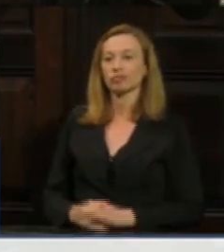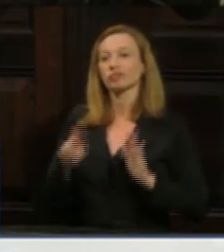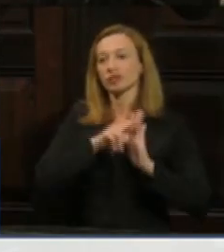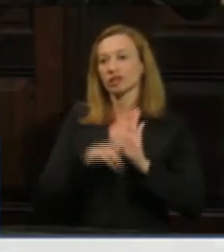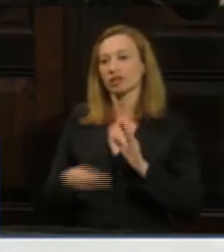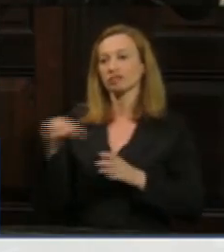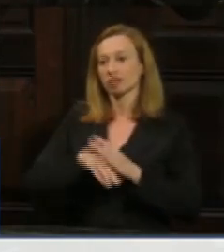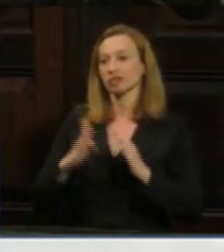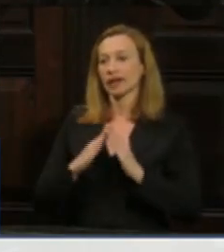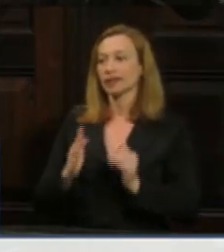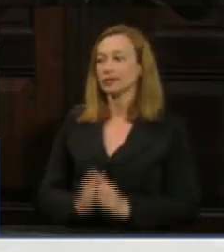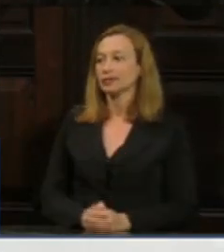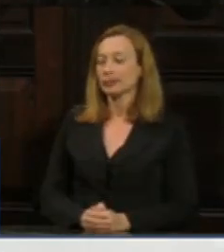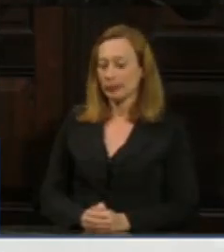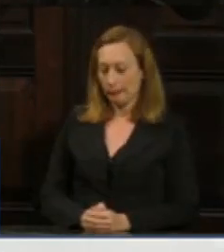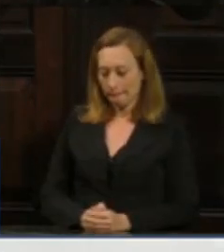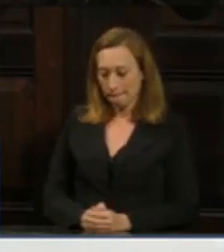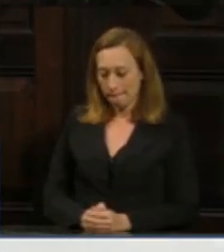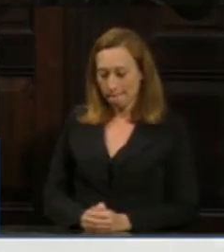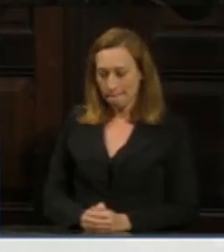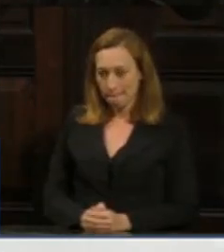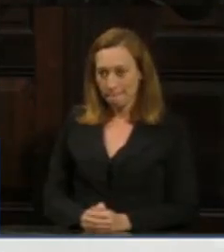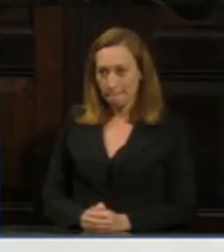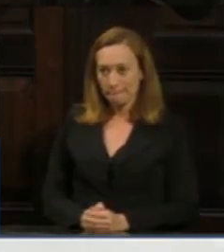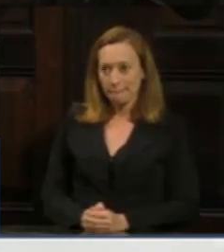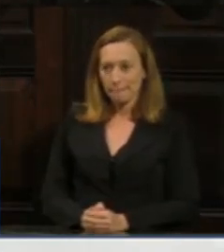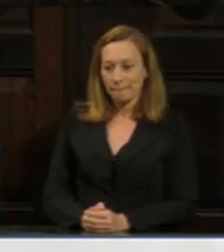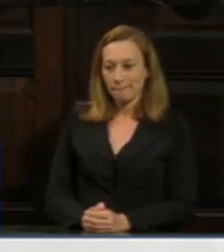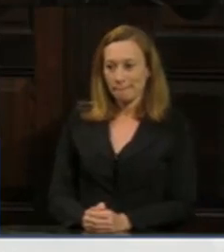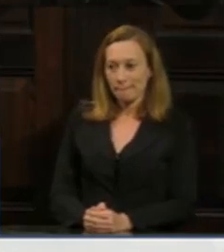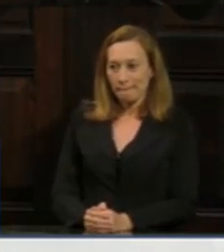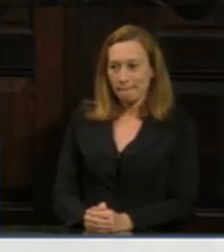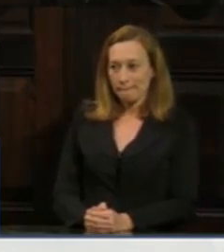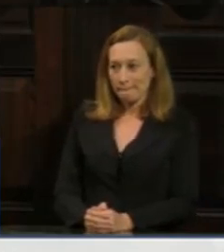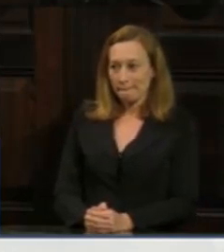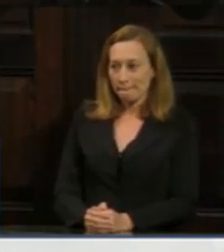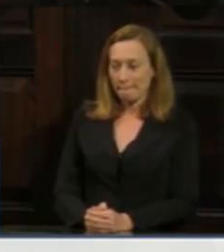para que eu possa fazer uso da palavra à tribuna como próximo orador inscrito.